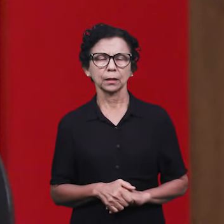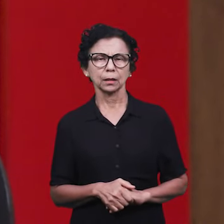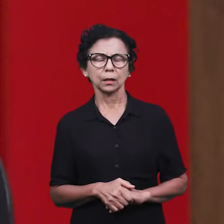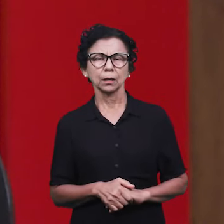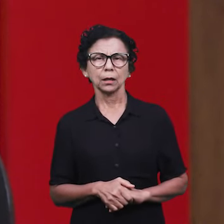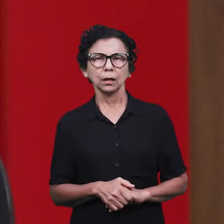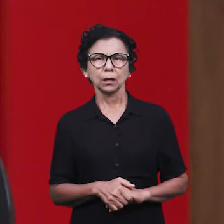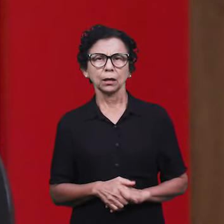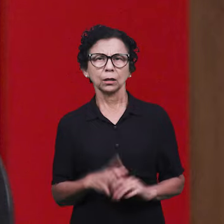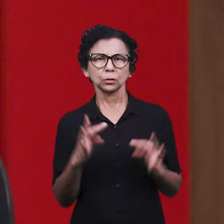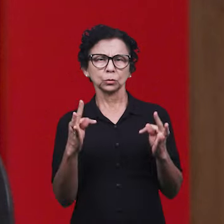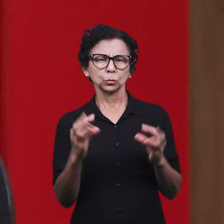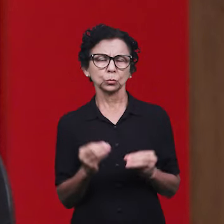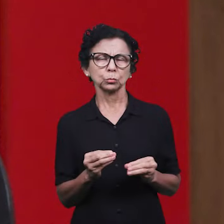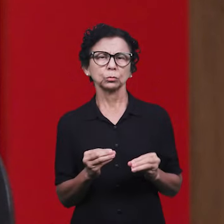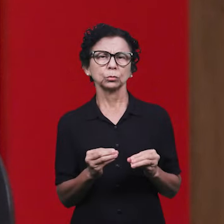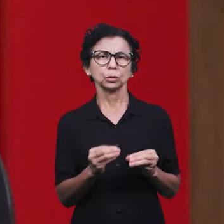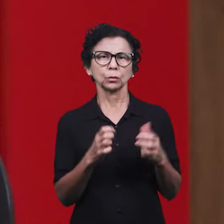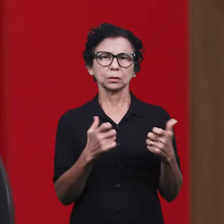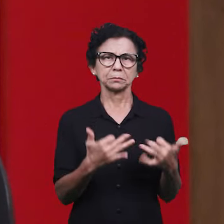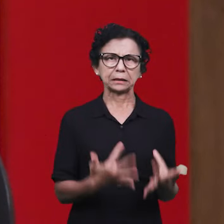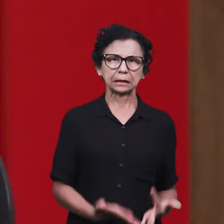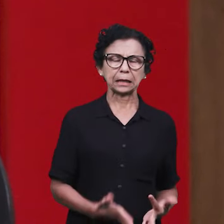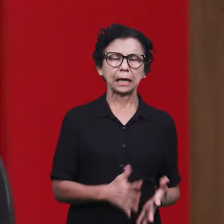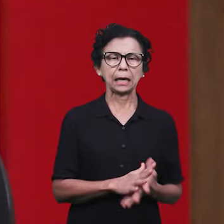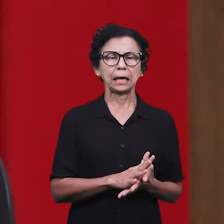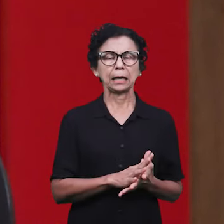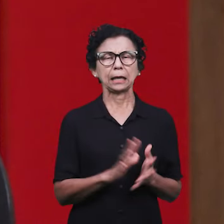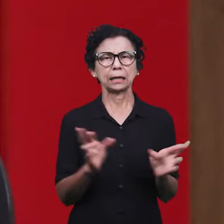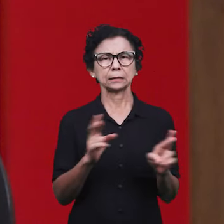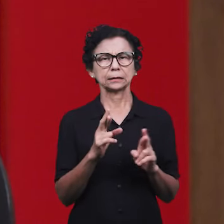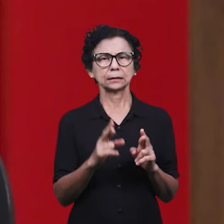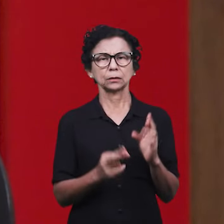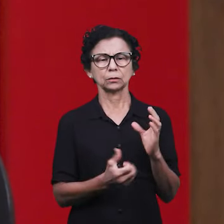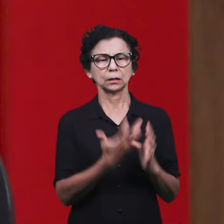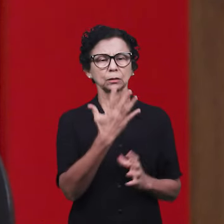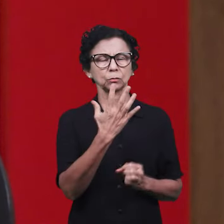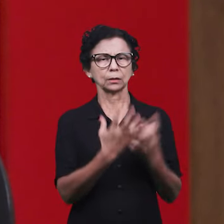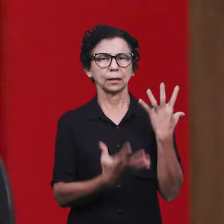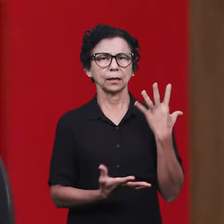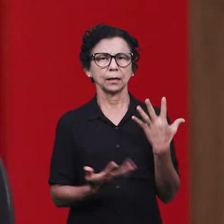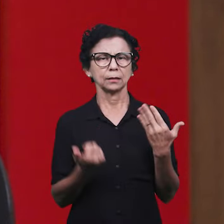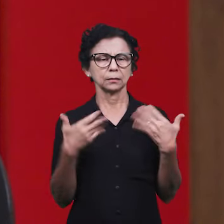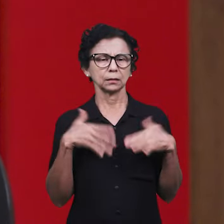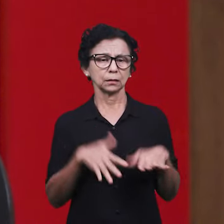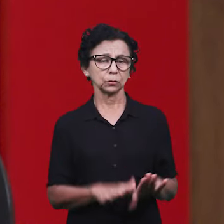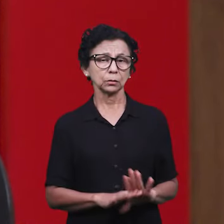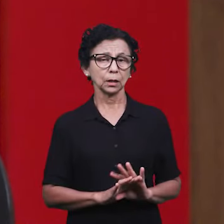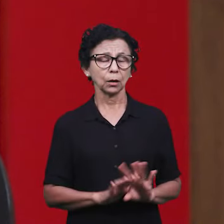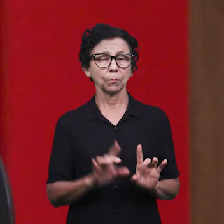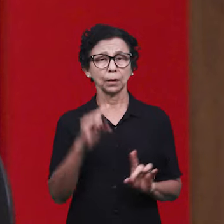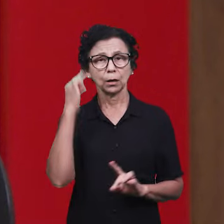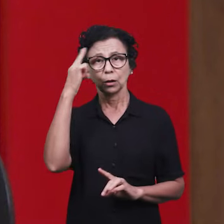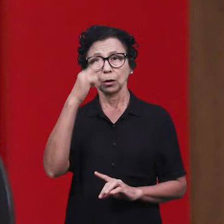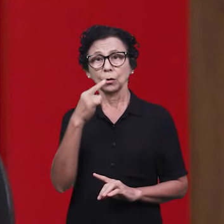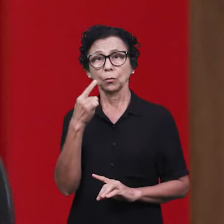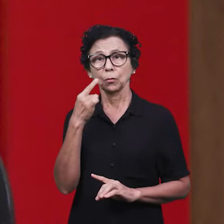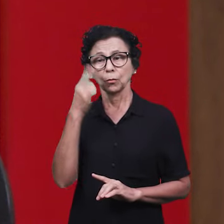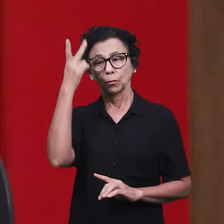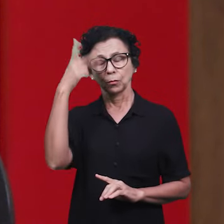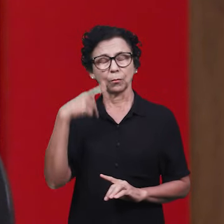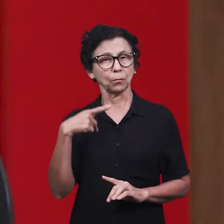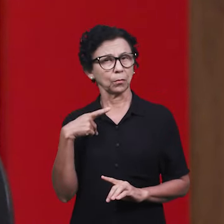disse e está tudo certo, a seleção natural, mas o olho humano é uma exceção. O olho humano é algo